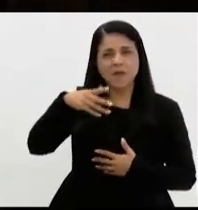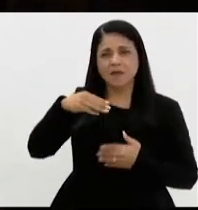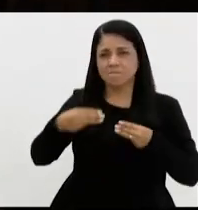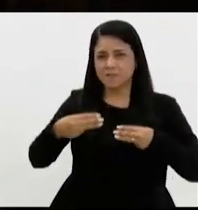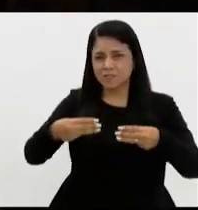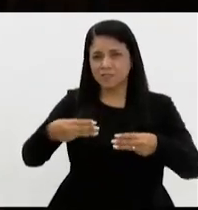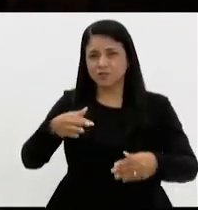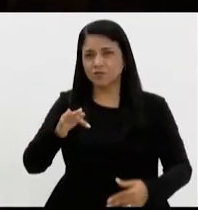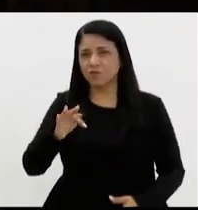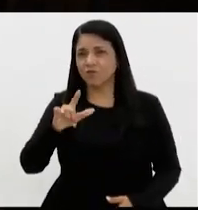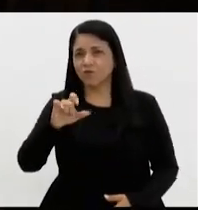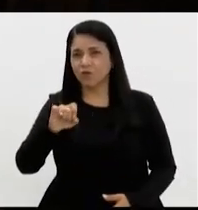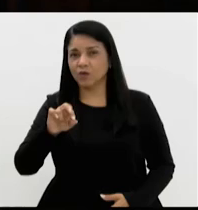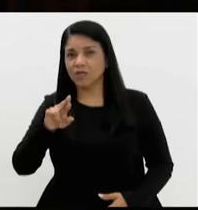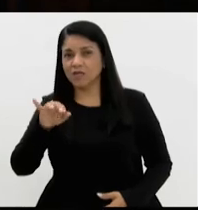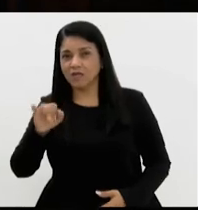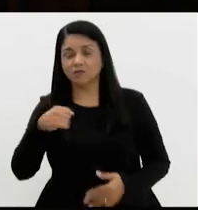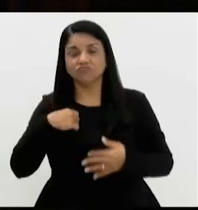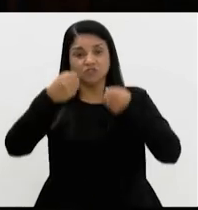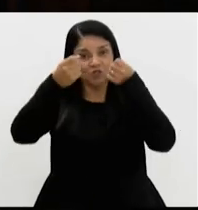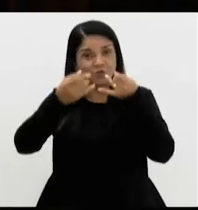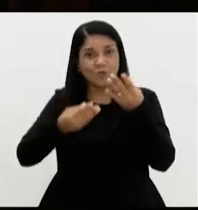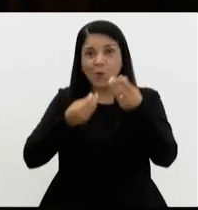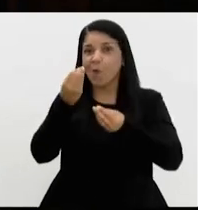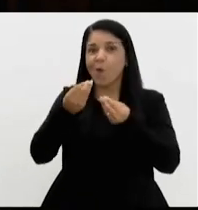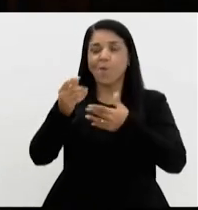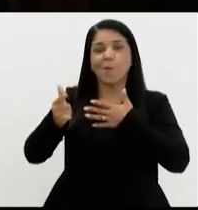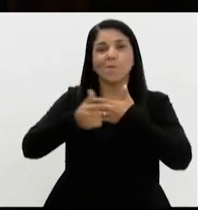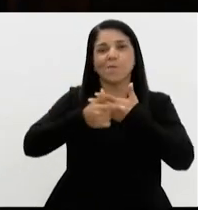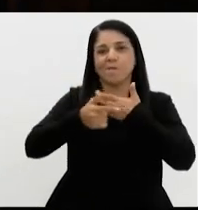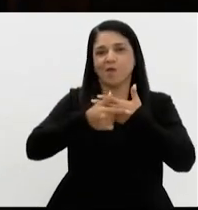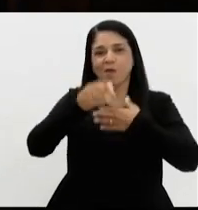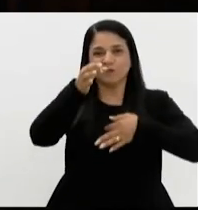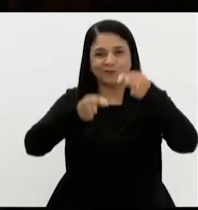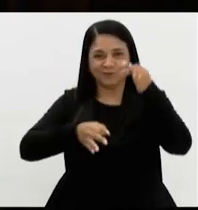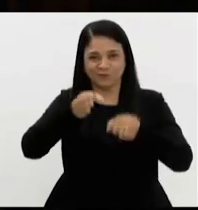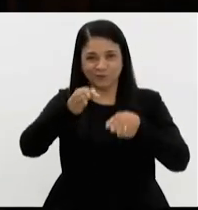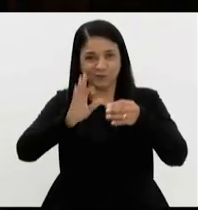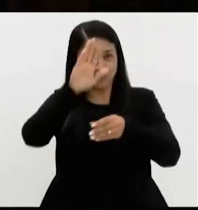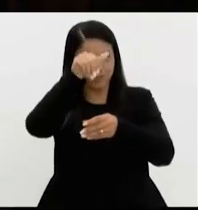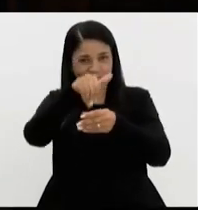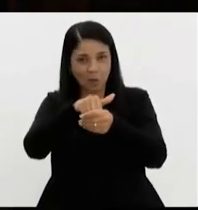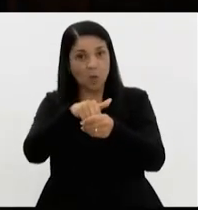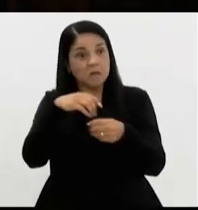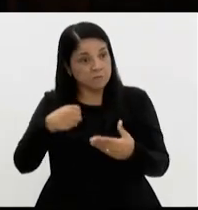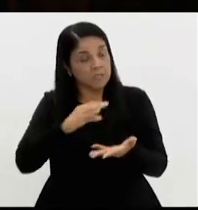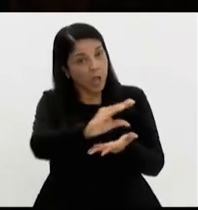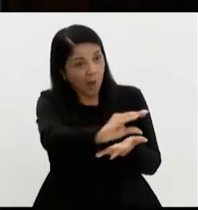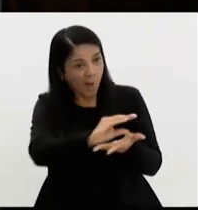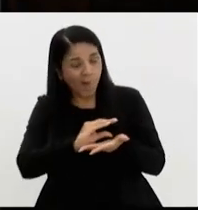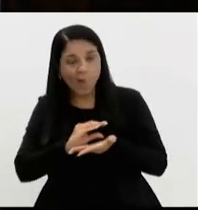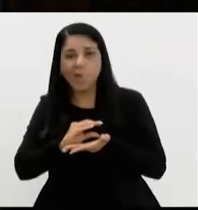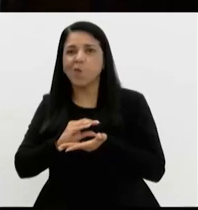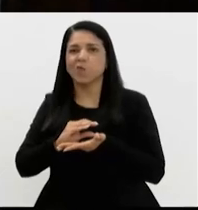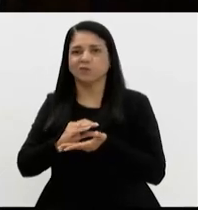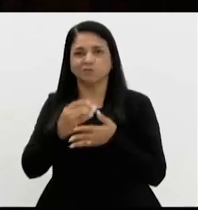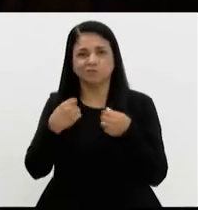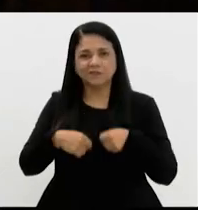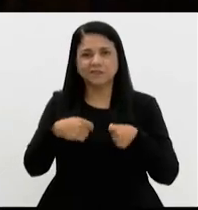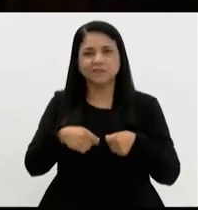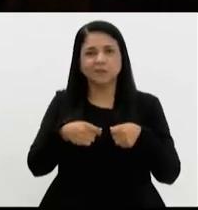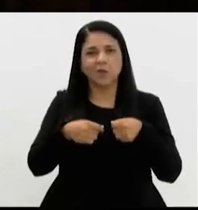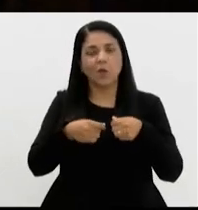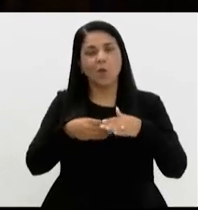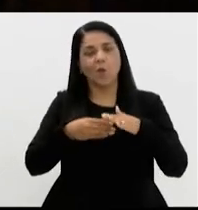do Juiz Eleitoral o Juiz Eleitoral precisa de recursos talvez essa ideia da criação de um